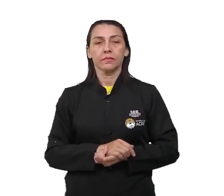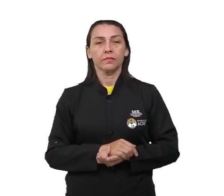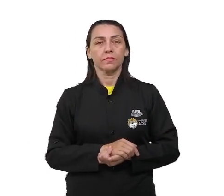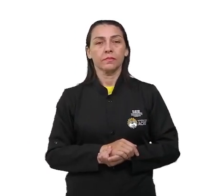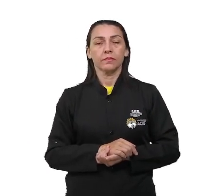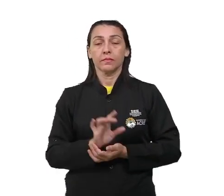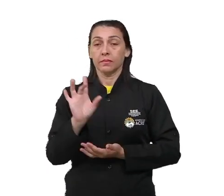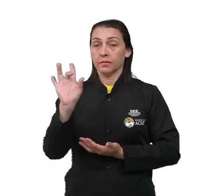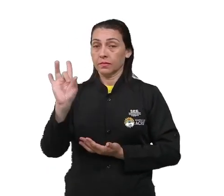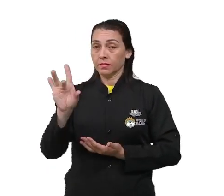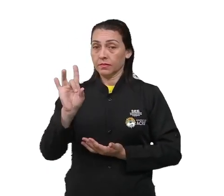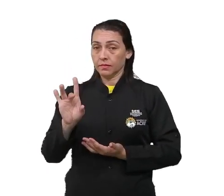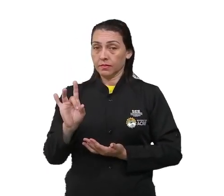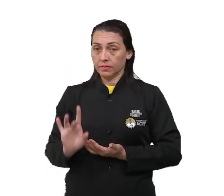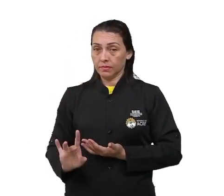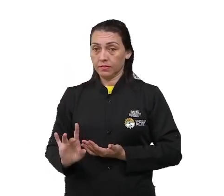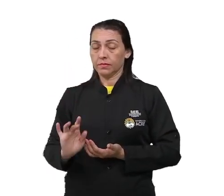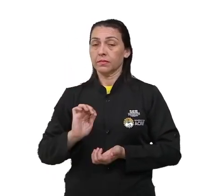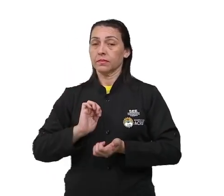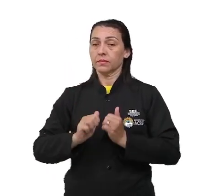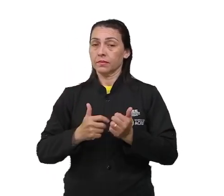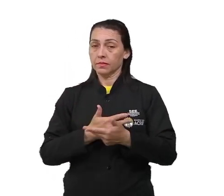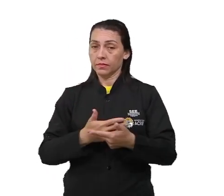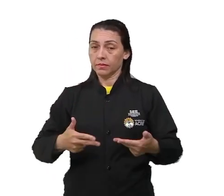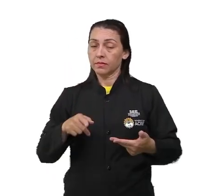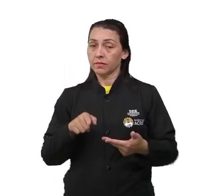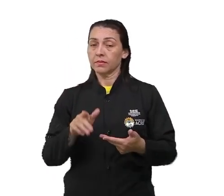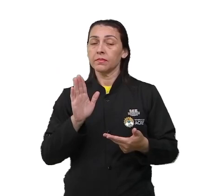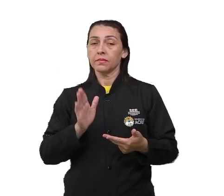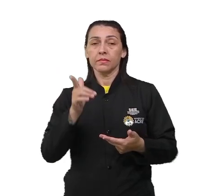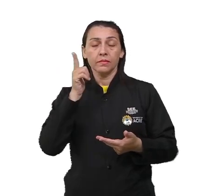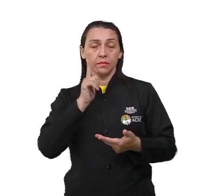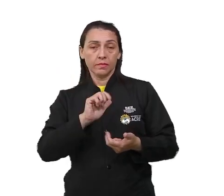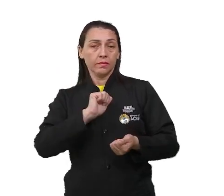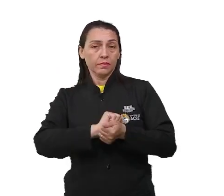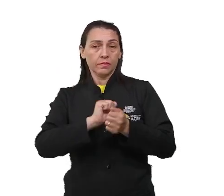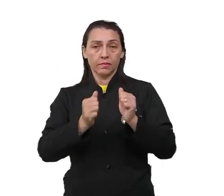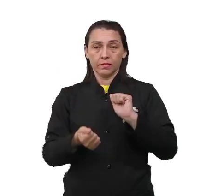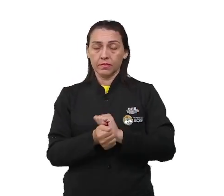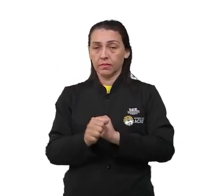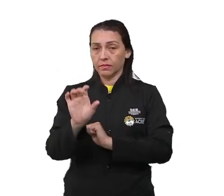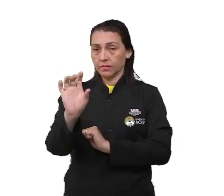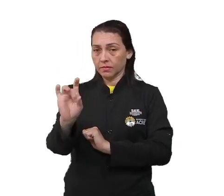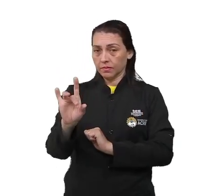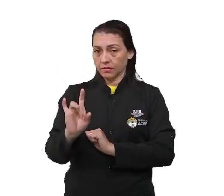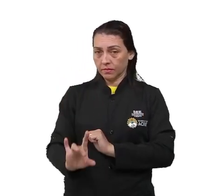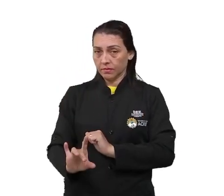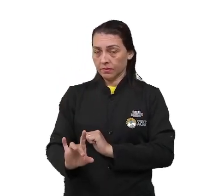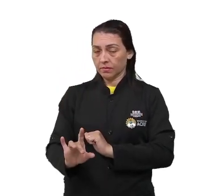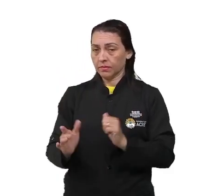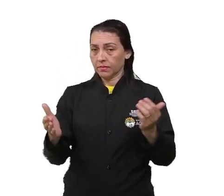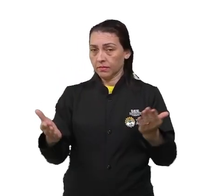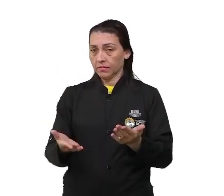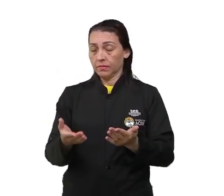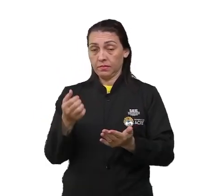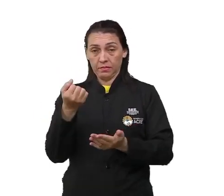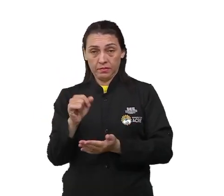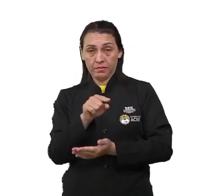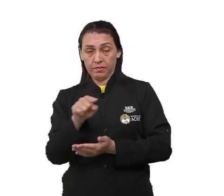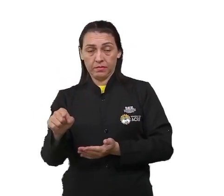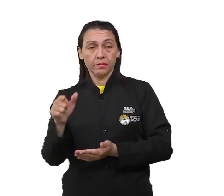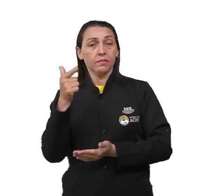correspondente a cada um desses esportes? Você já conseguiu associar cada uma delas? Vamos agora ver se